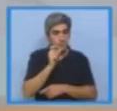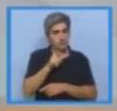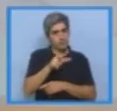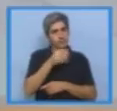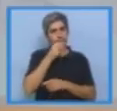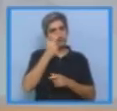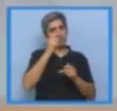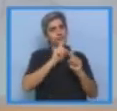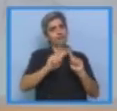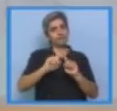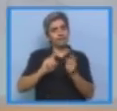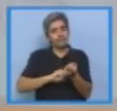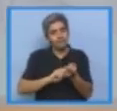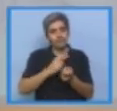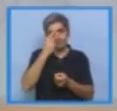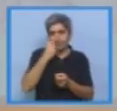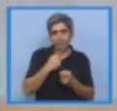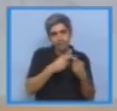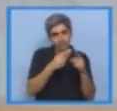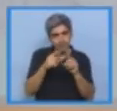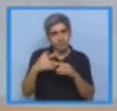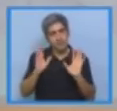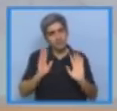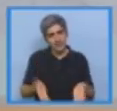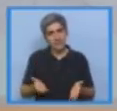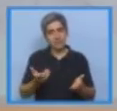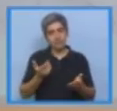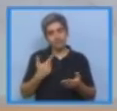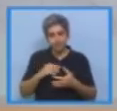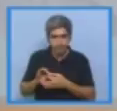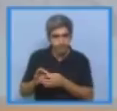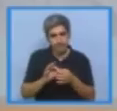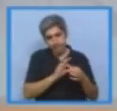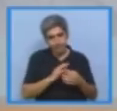mas acho que temos que nos reconciliar de um modo cada vez mais